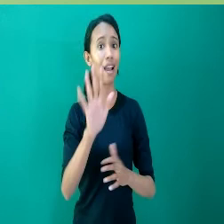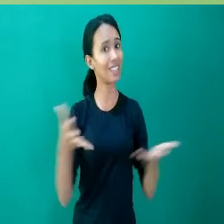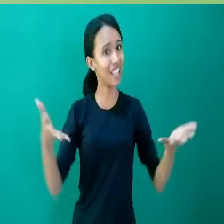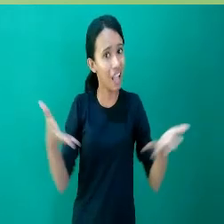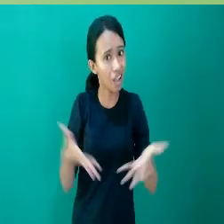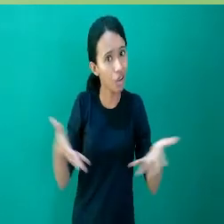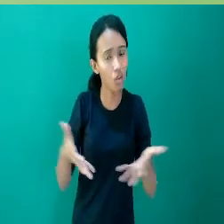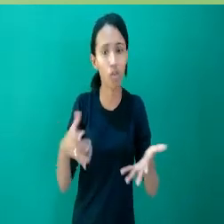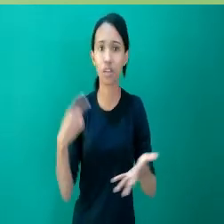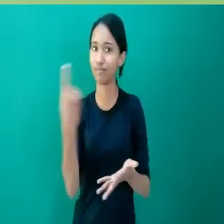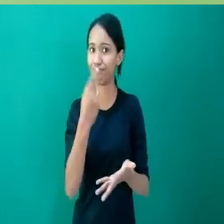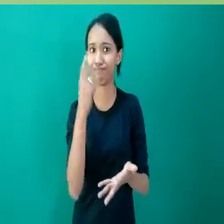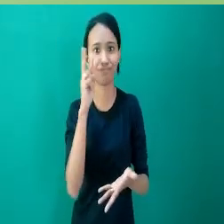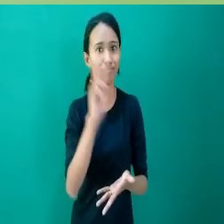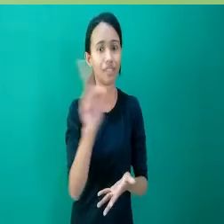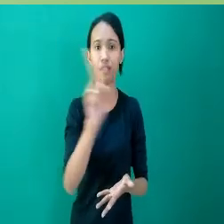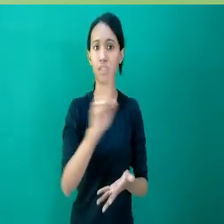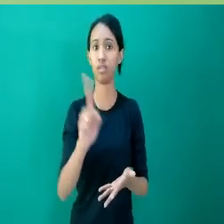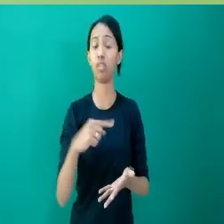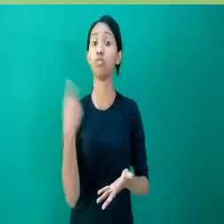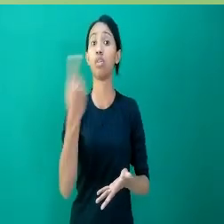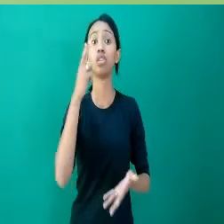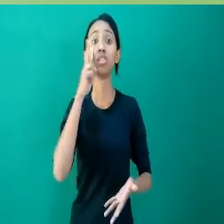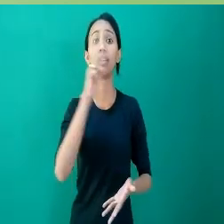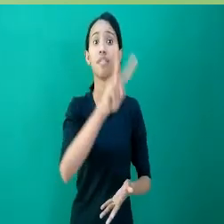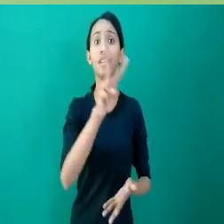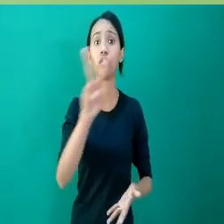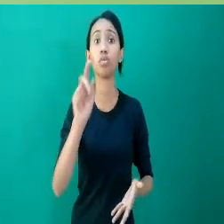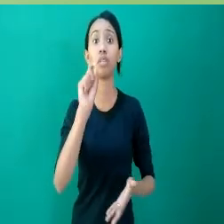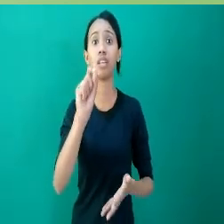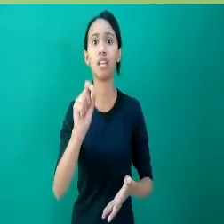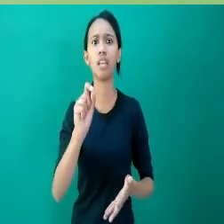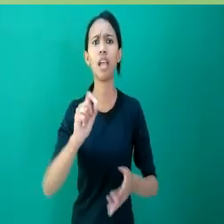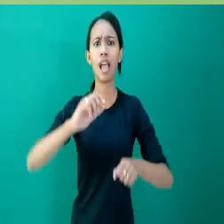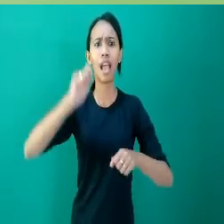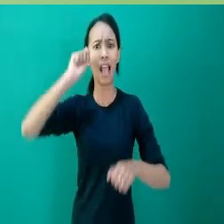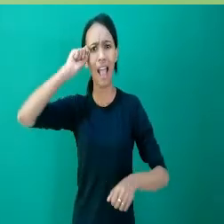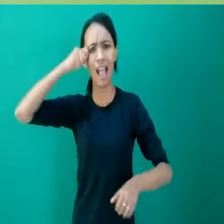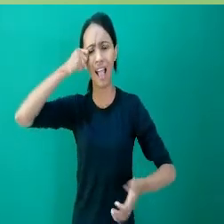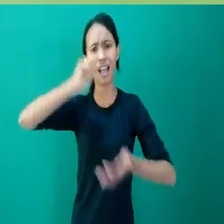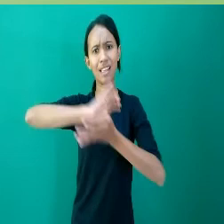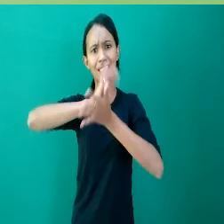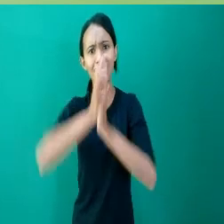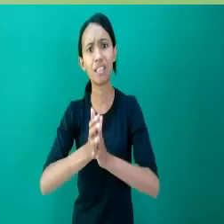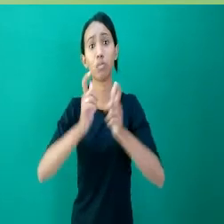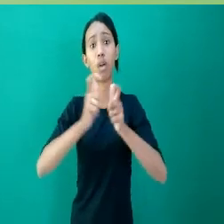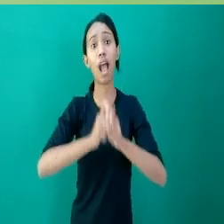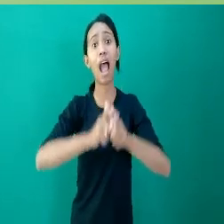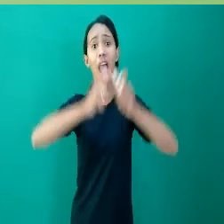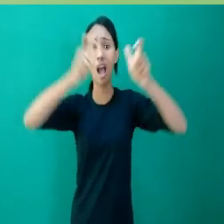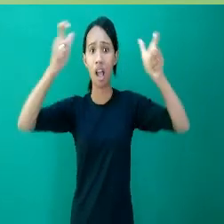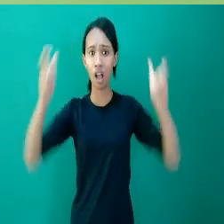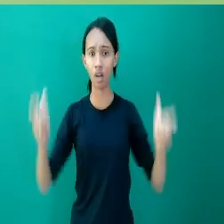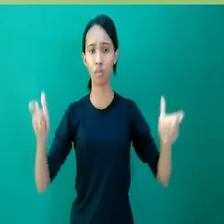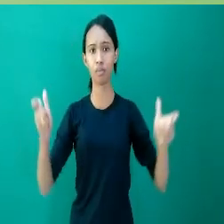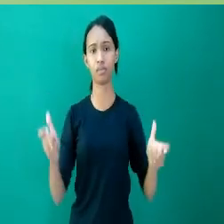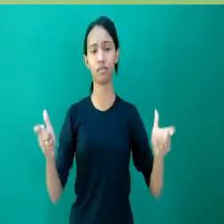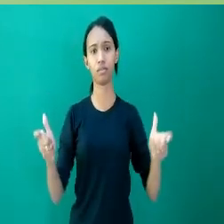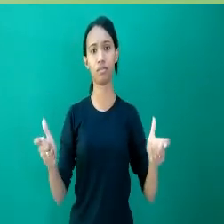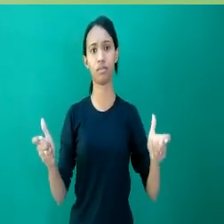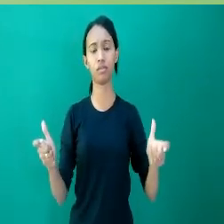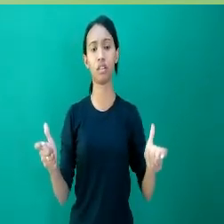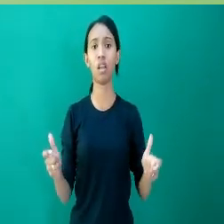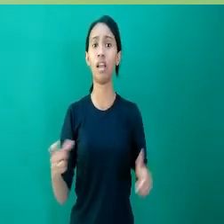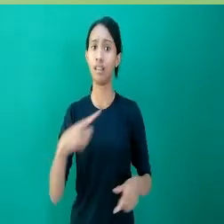o que nós estamos vendo. Nós estamos vendo racismo retroceder, né? Aumentar, né?